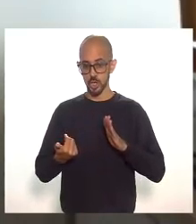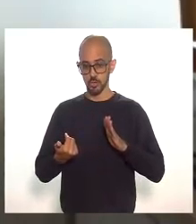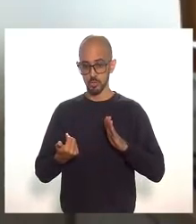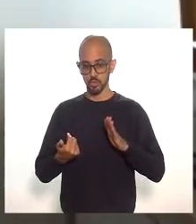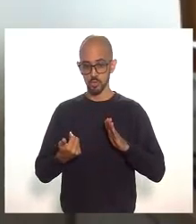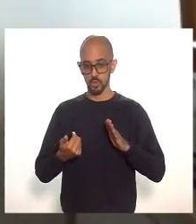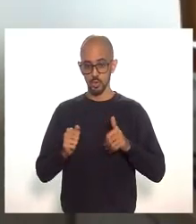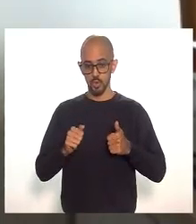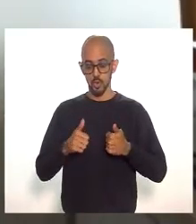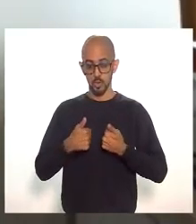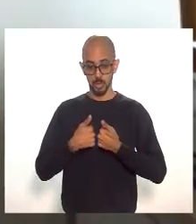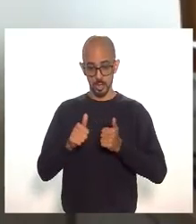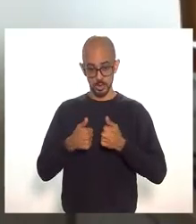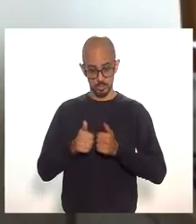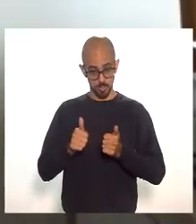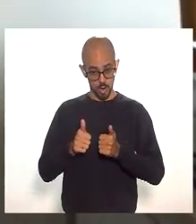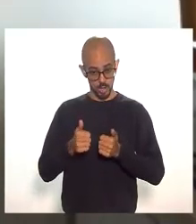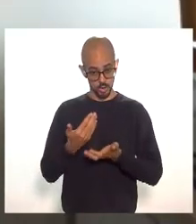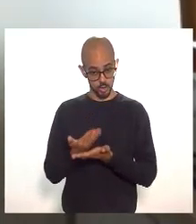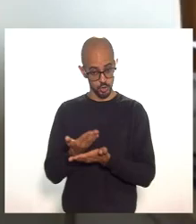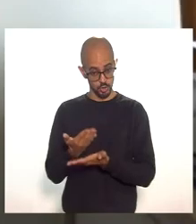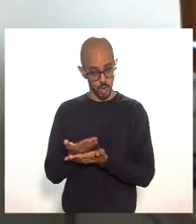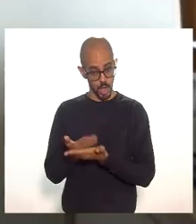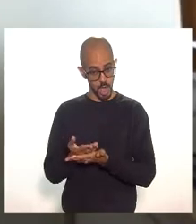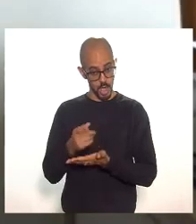transporte escolar, que é coletivo,